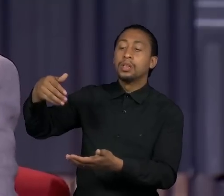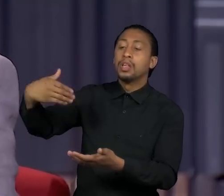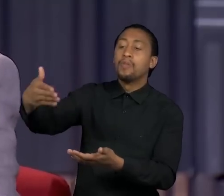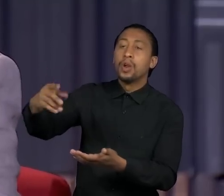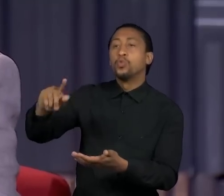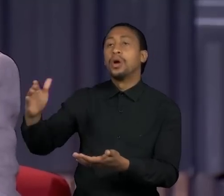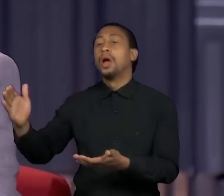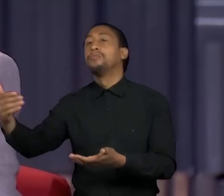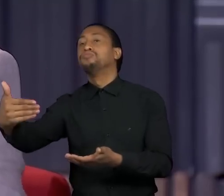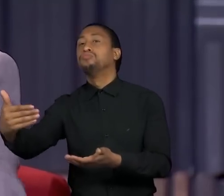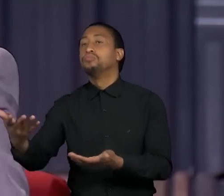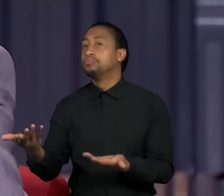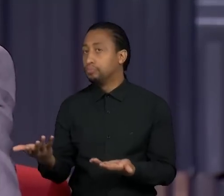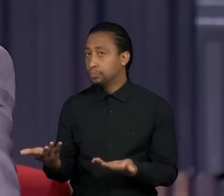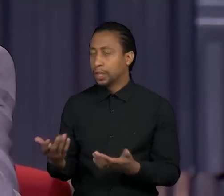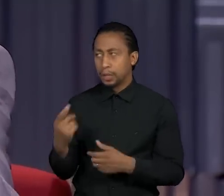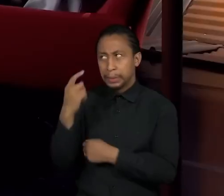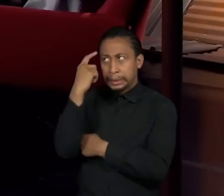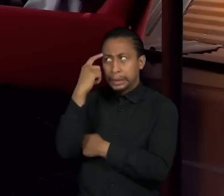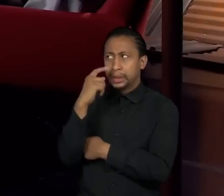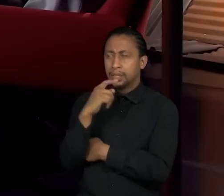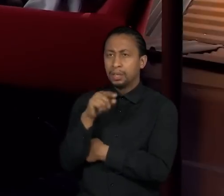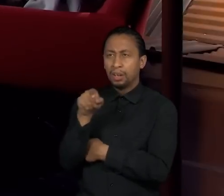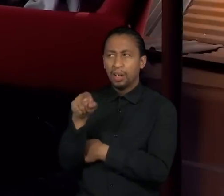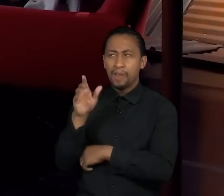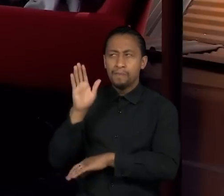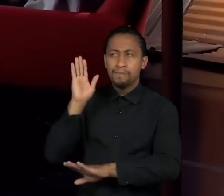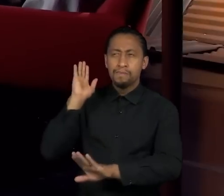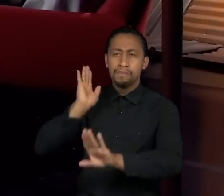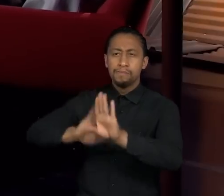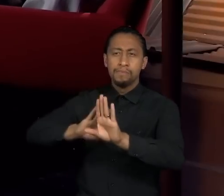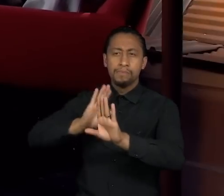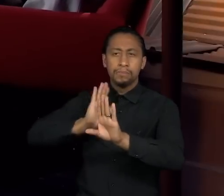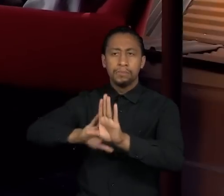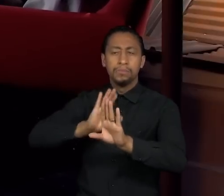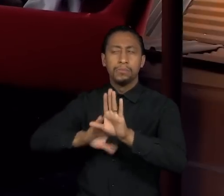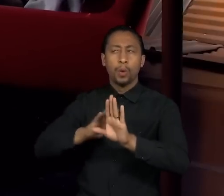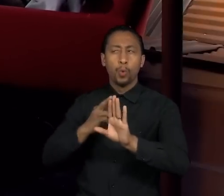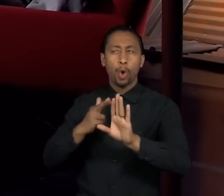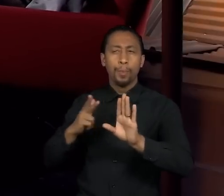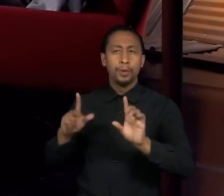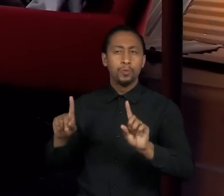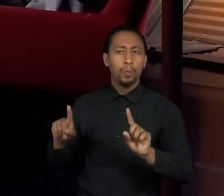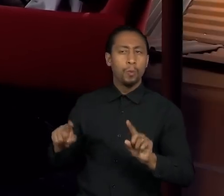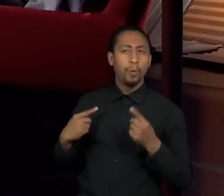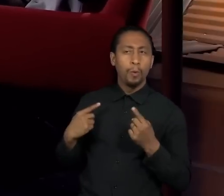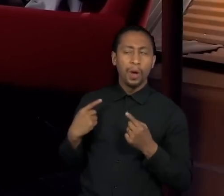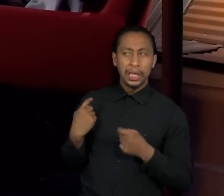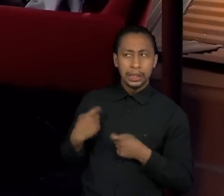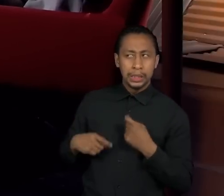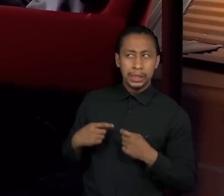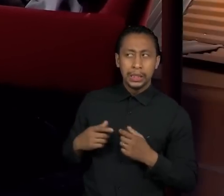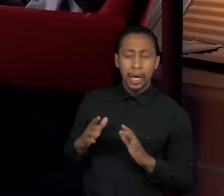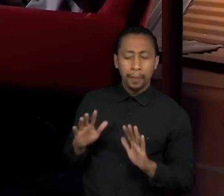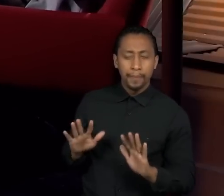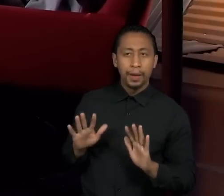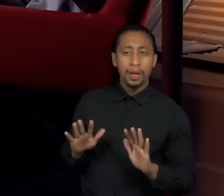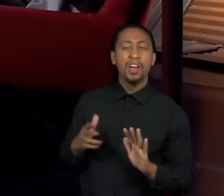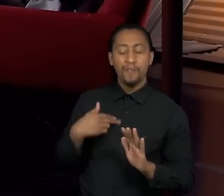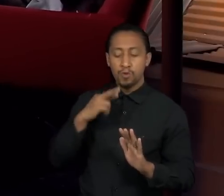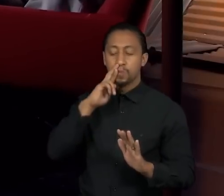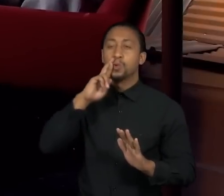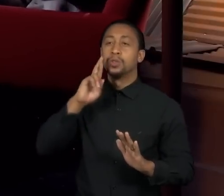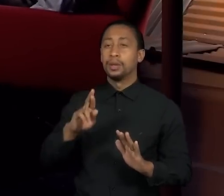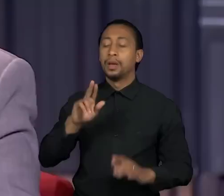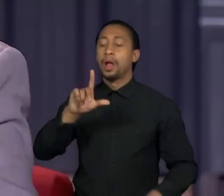no fundo? E aí o cara pensa, poxa, detectei algo que pode ferir uma masculinidade que ninguém tá ligando. Aí ele